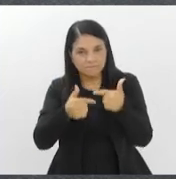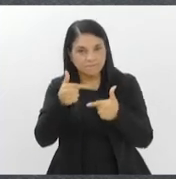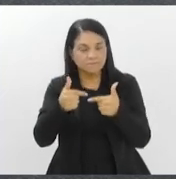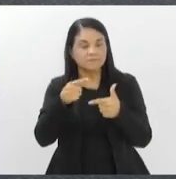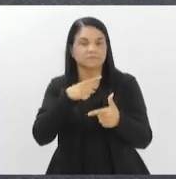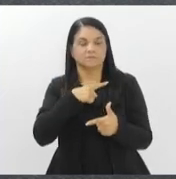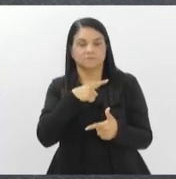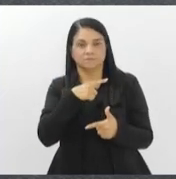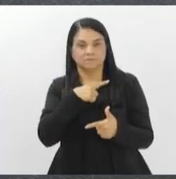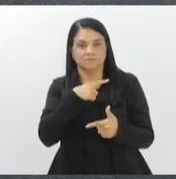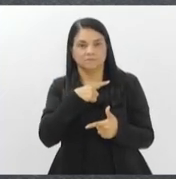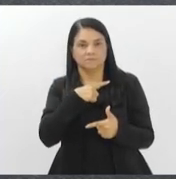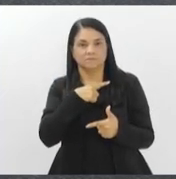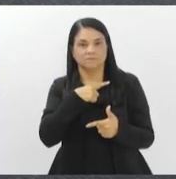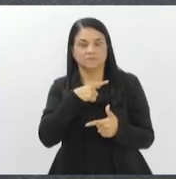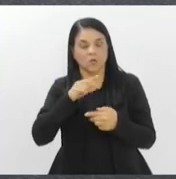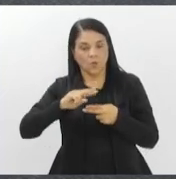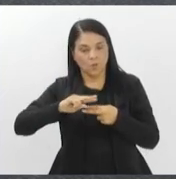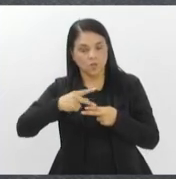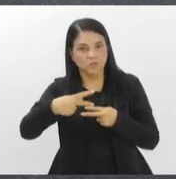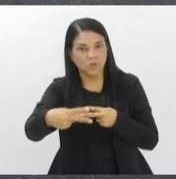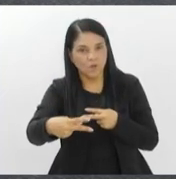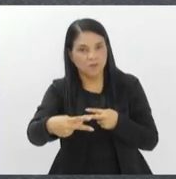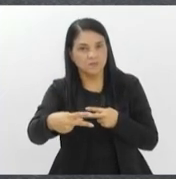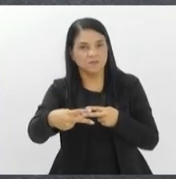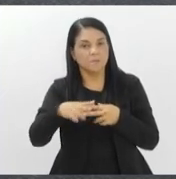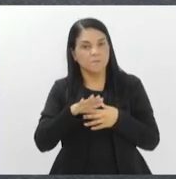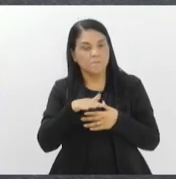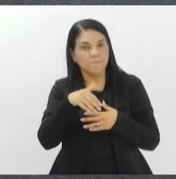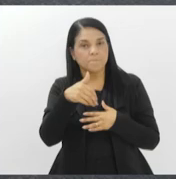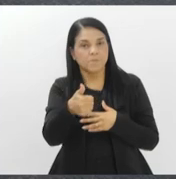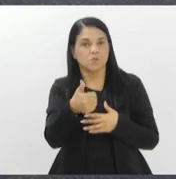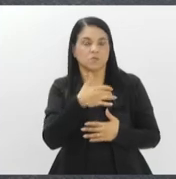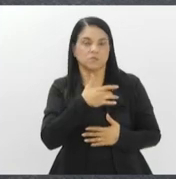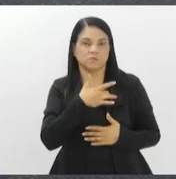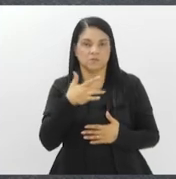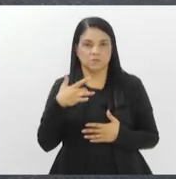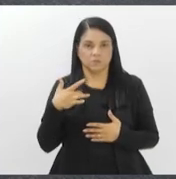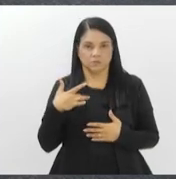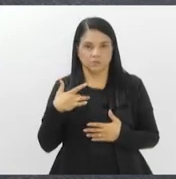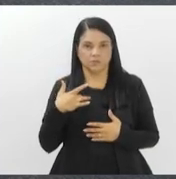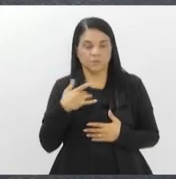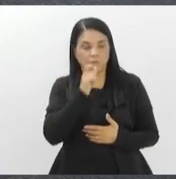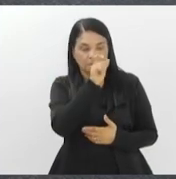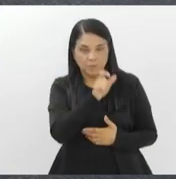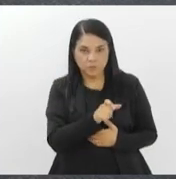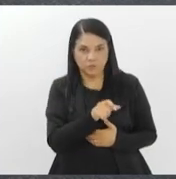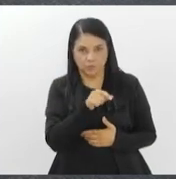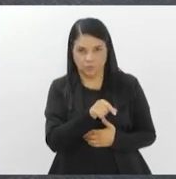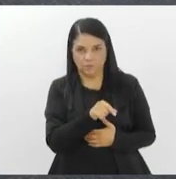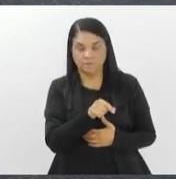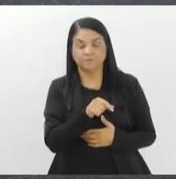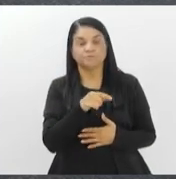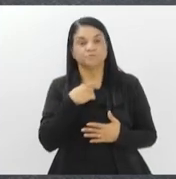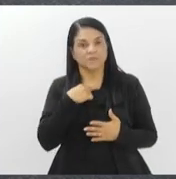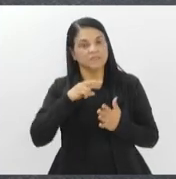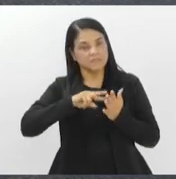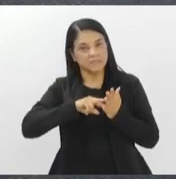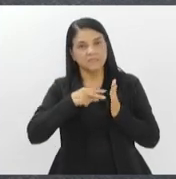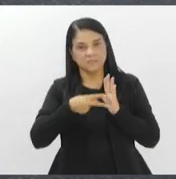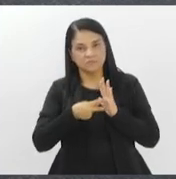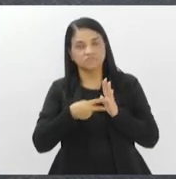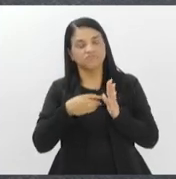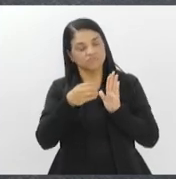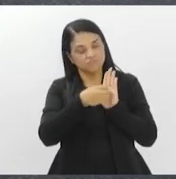alguma forma, consequências para a melhoria da saúde daquela pessoa. Então, nesse sentido, o nosso